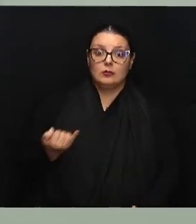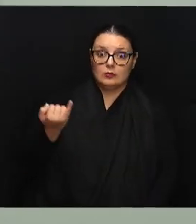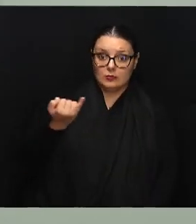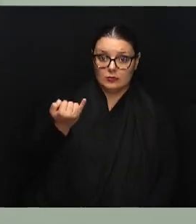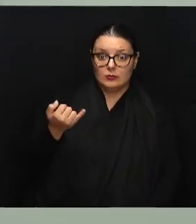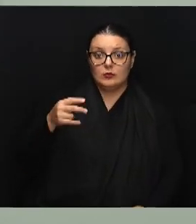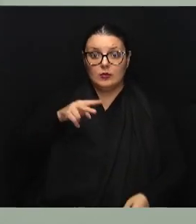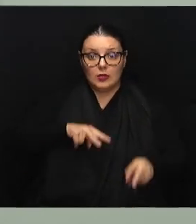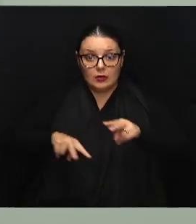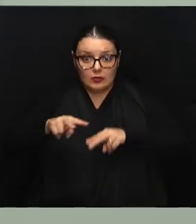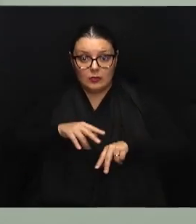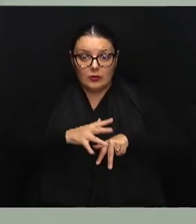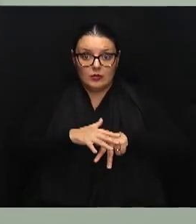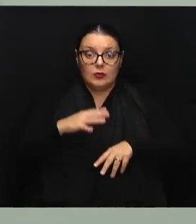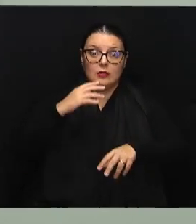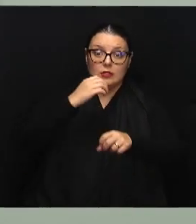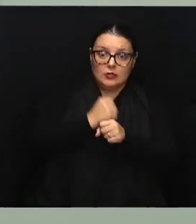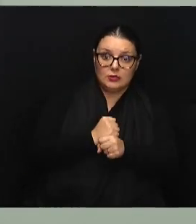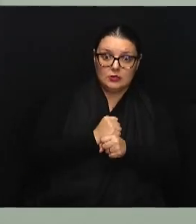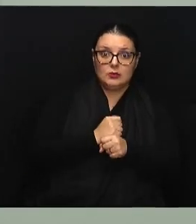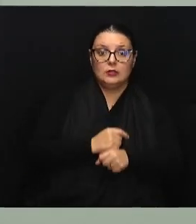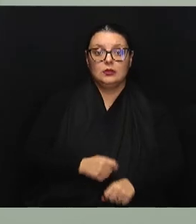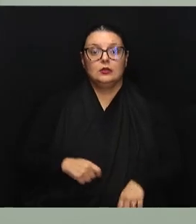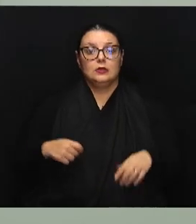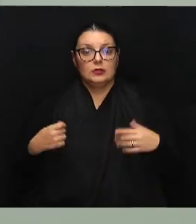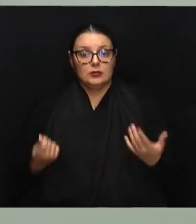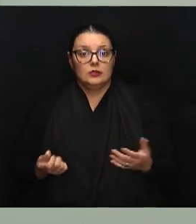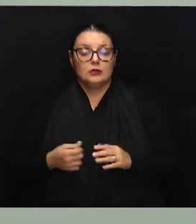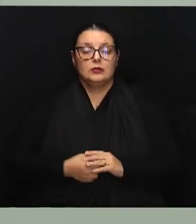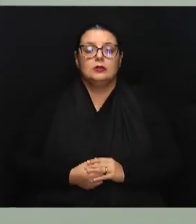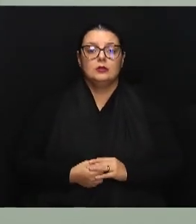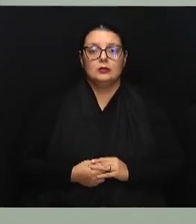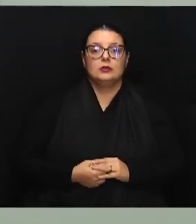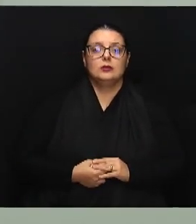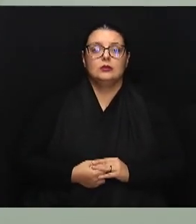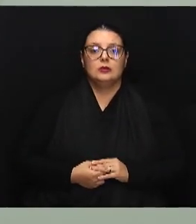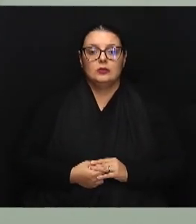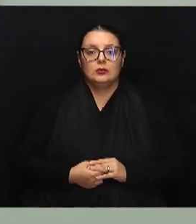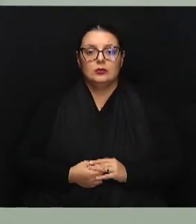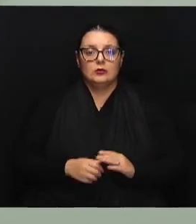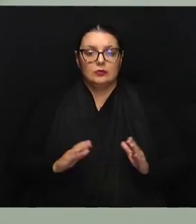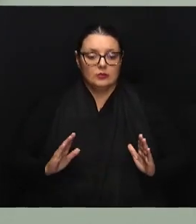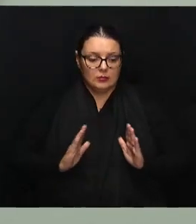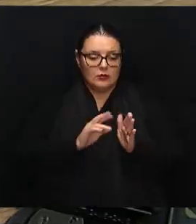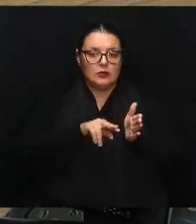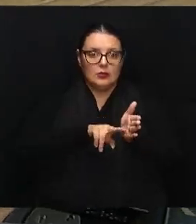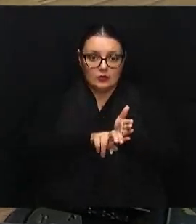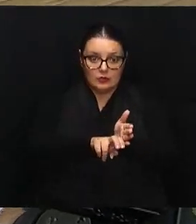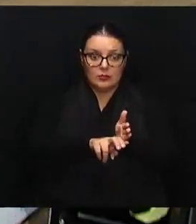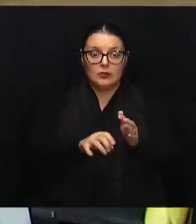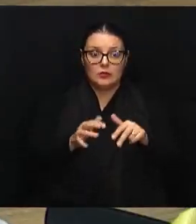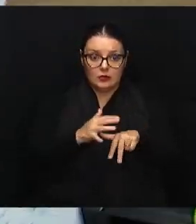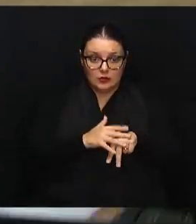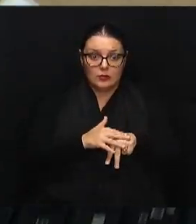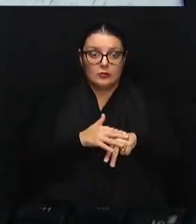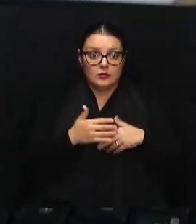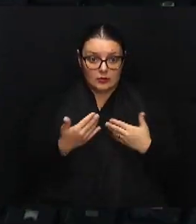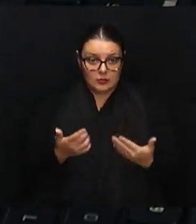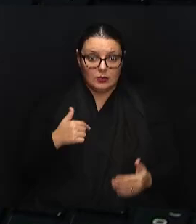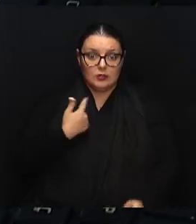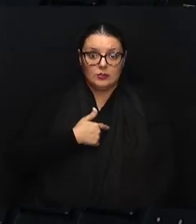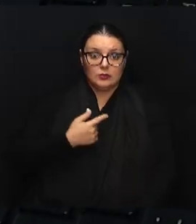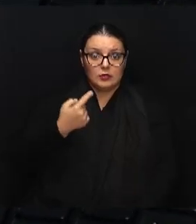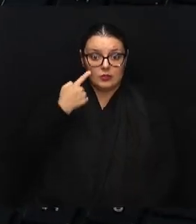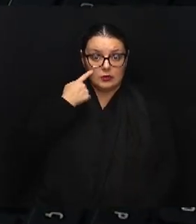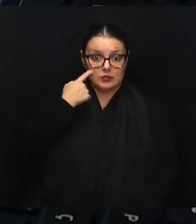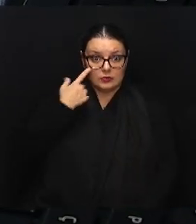em olhar o paciente em sua totalidade, né? Então, frente ao diagnóstico que o paciente estiver enfrentando, a gente vai